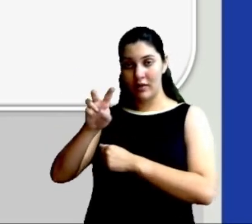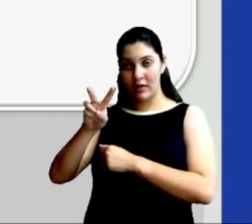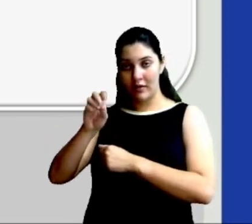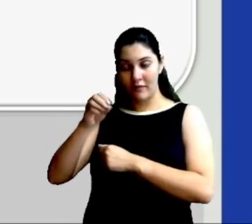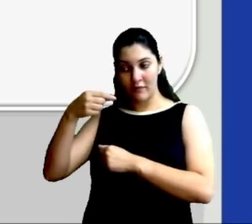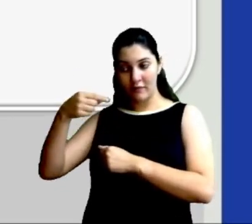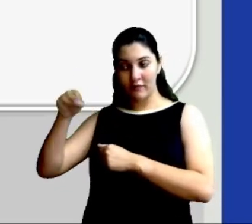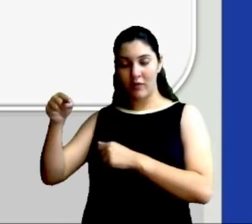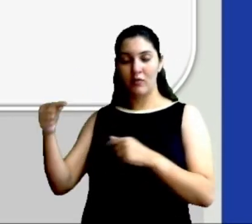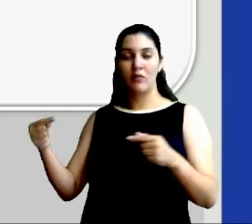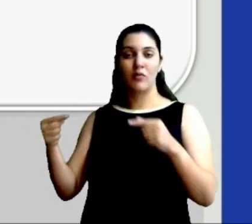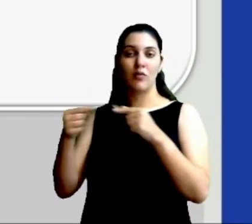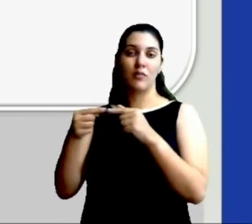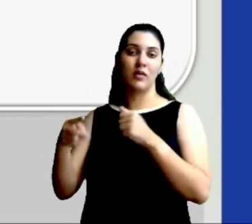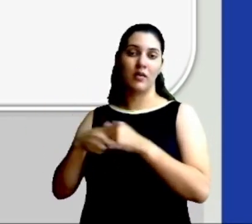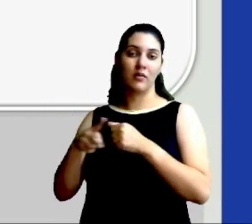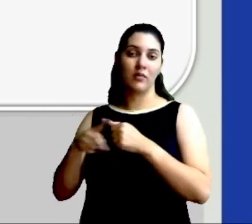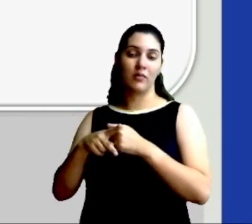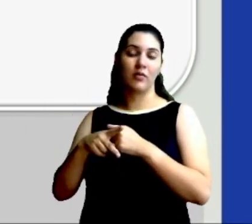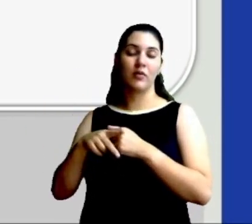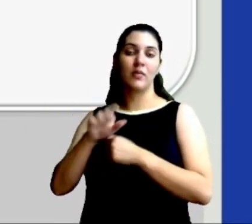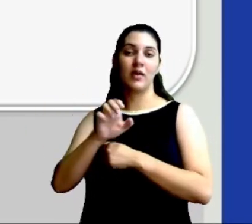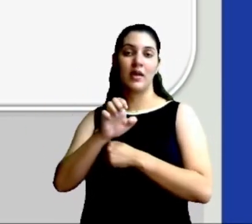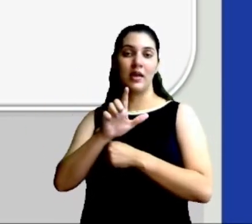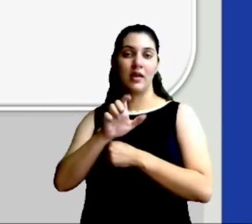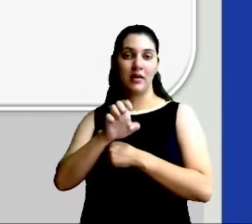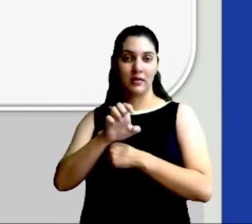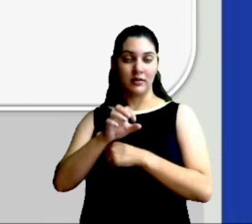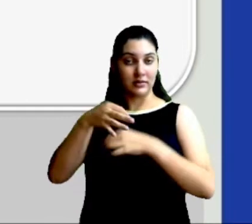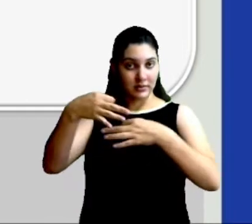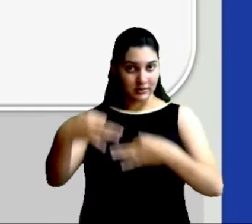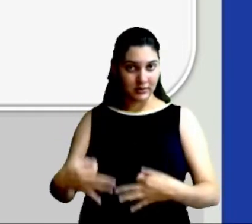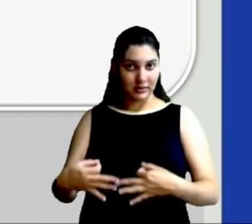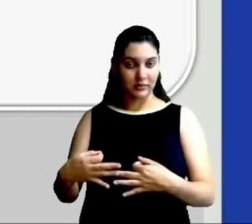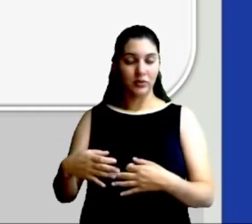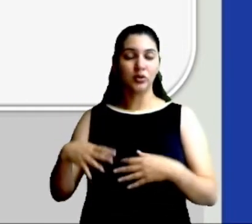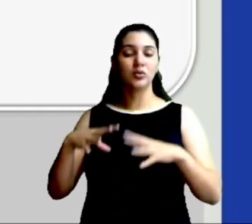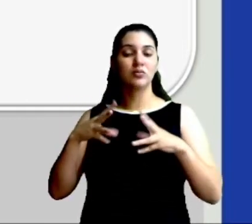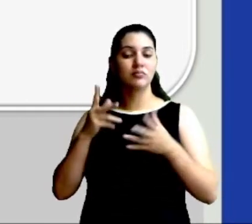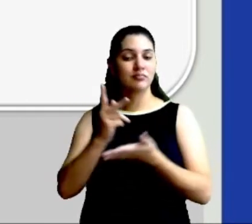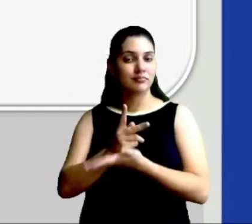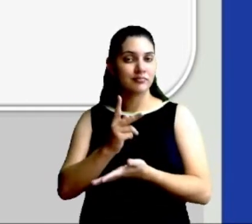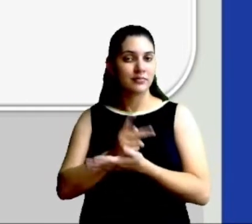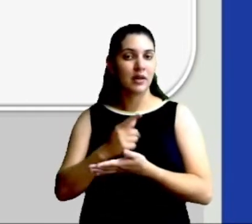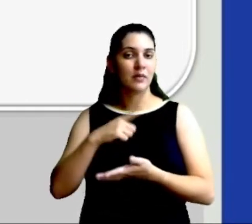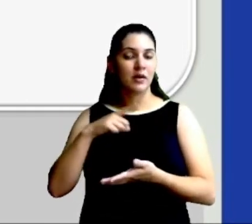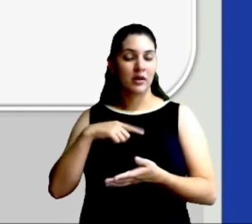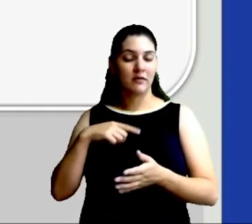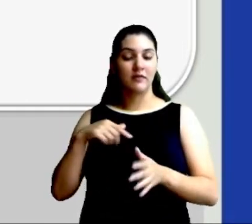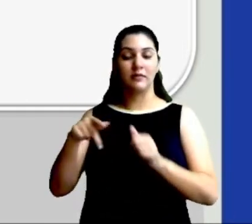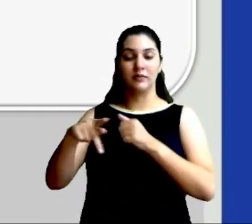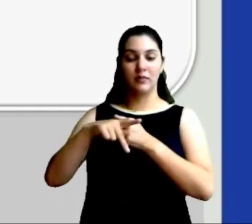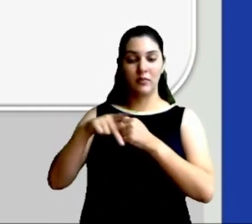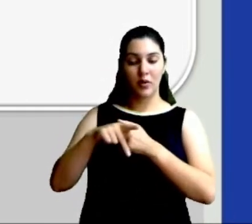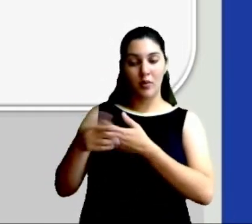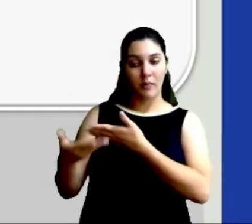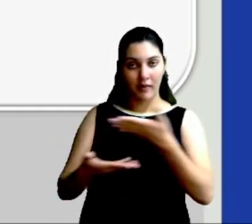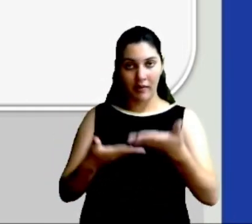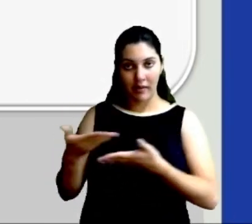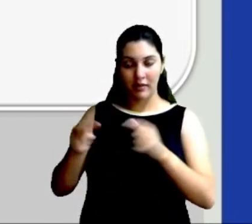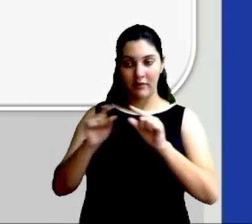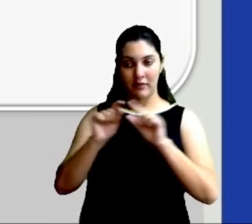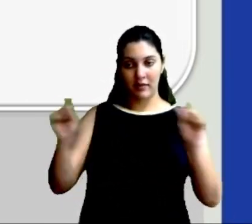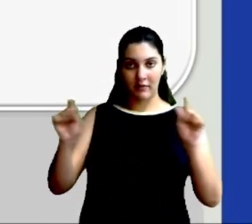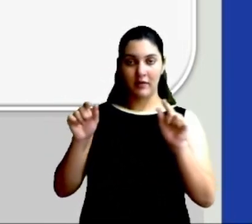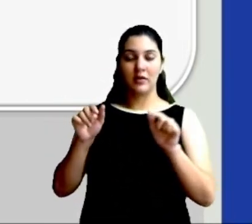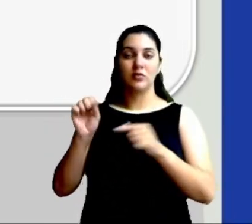combinar com o pronome na forma de ele. Certo? Então, toda vez que você tiver um pronome relativo na tua frase, o teu sujeito